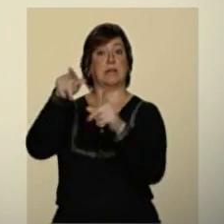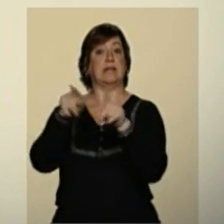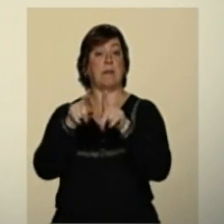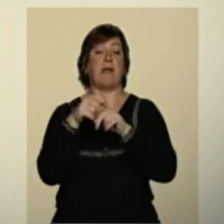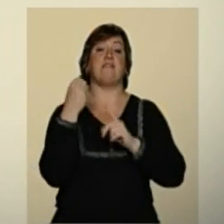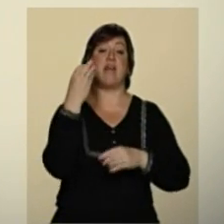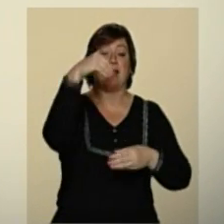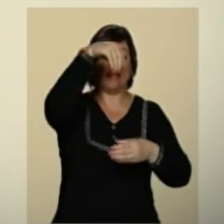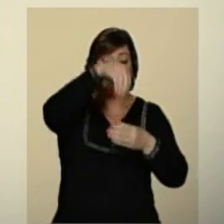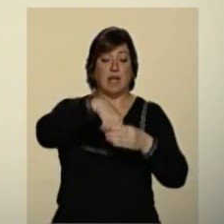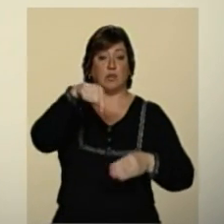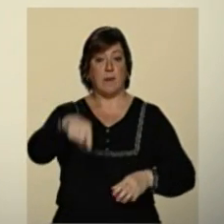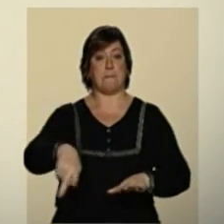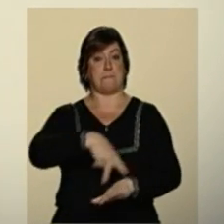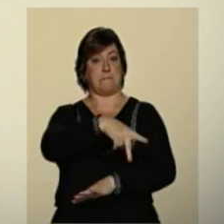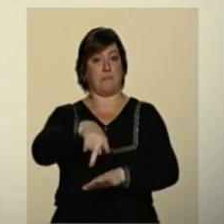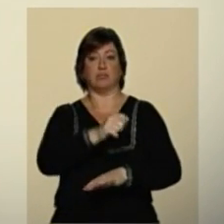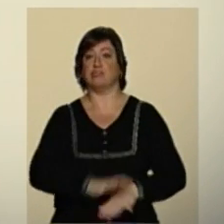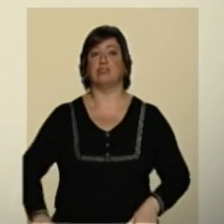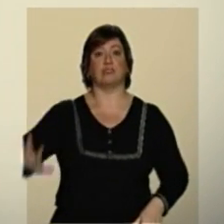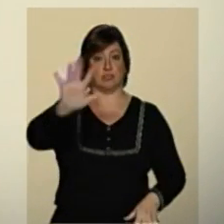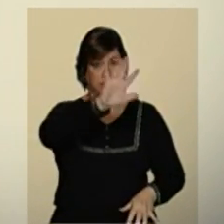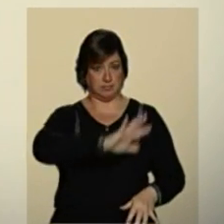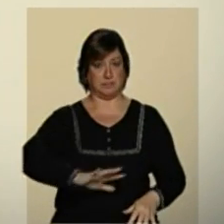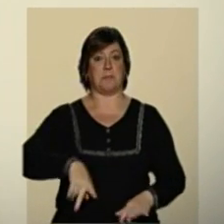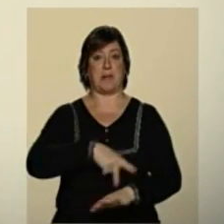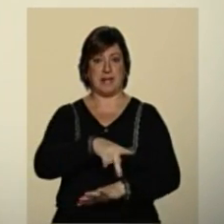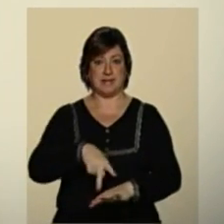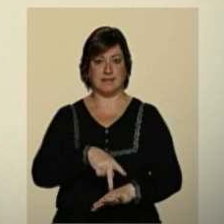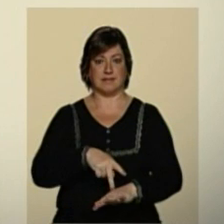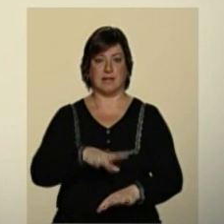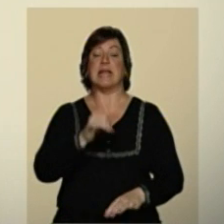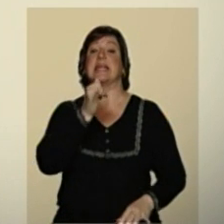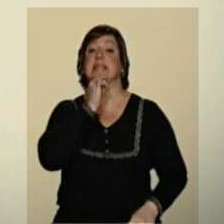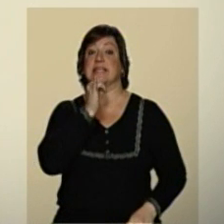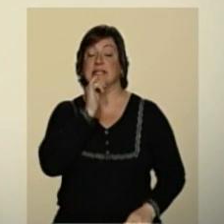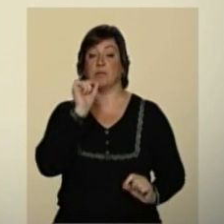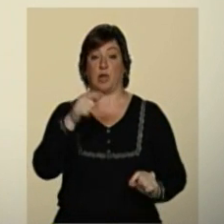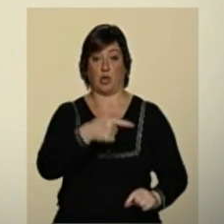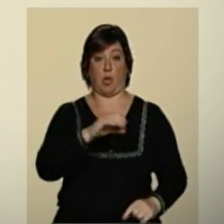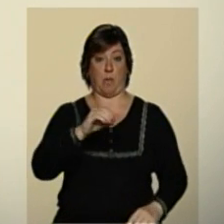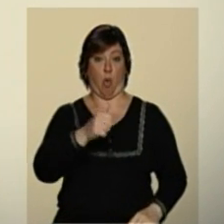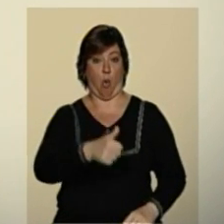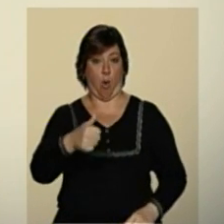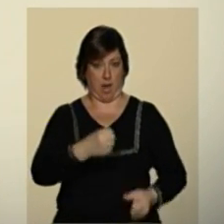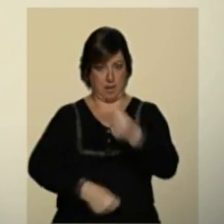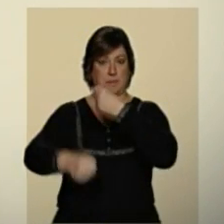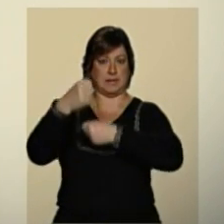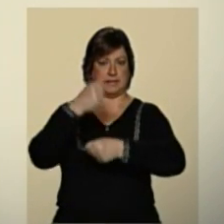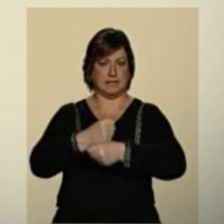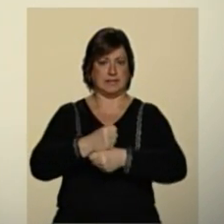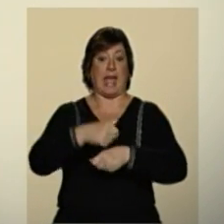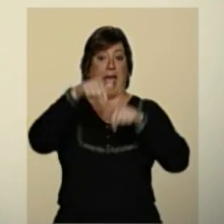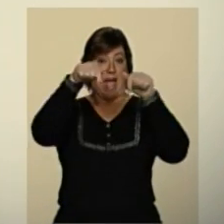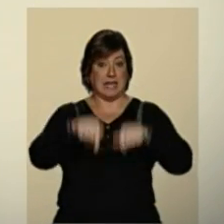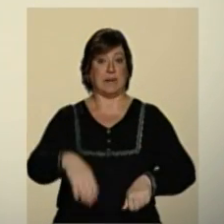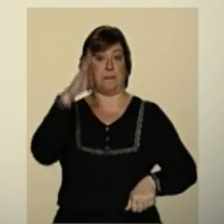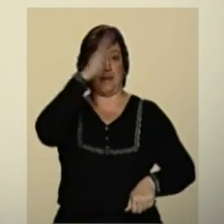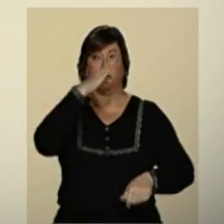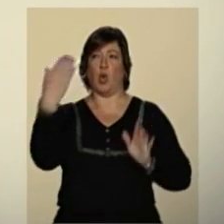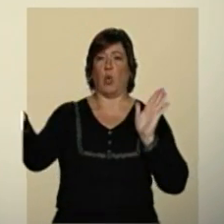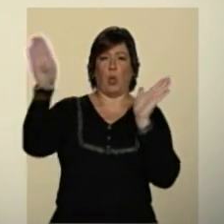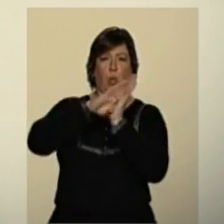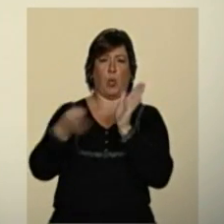viagens de brasileiros pelo nosso país para você ter uma ideia em 2011 desembarcaram no Brasil